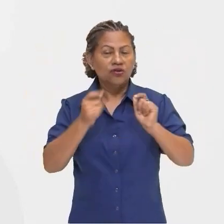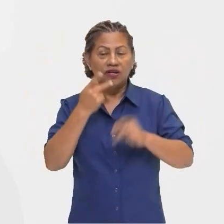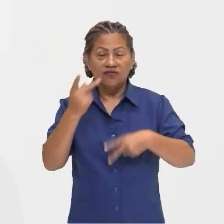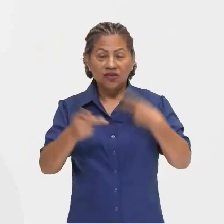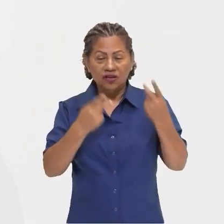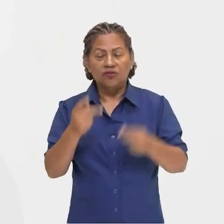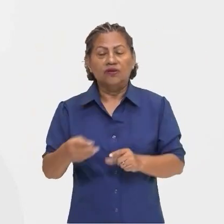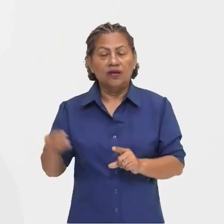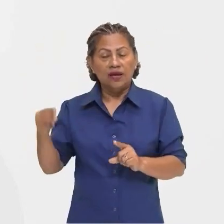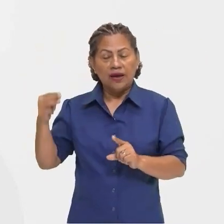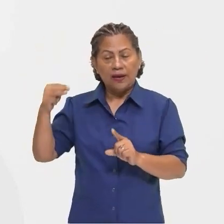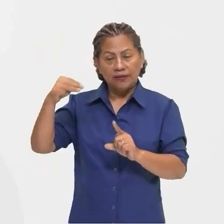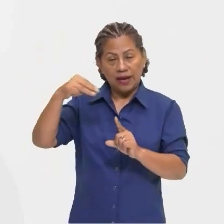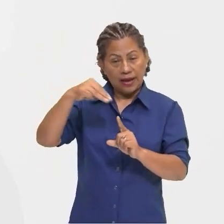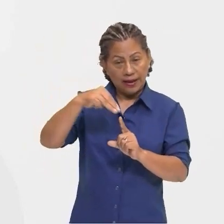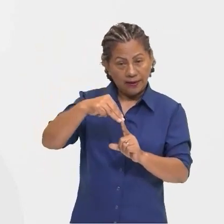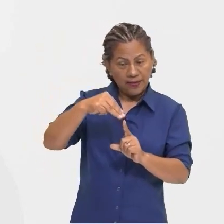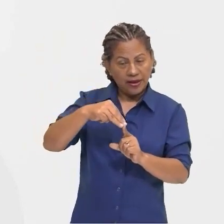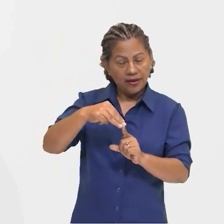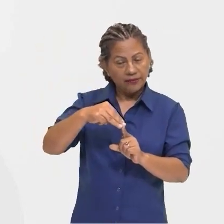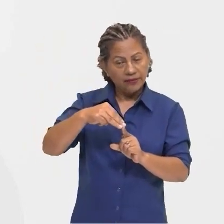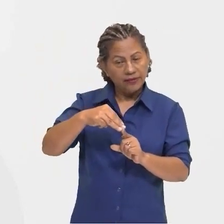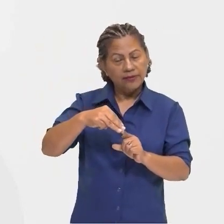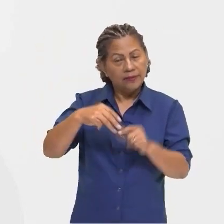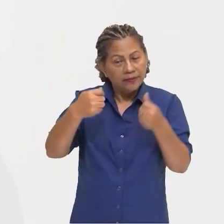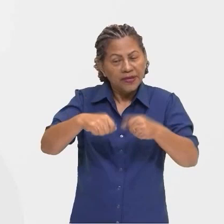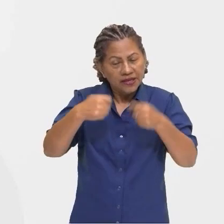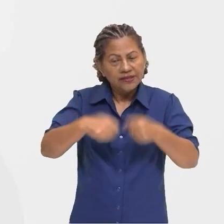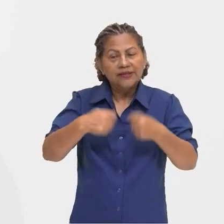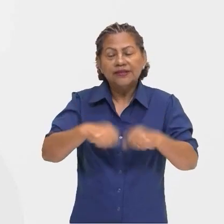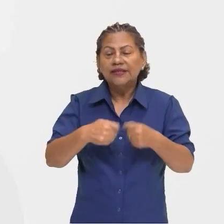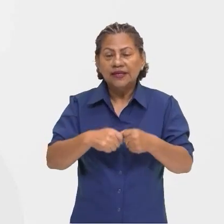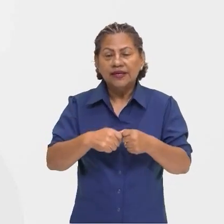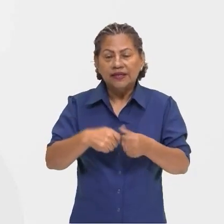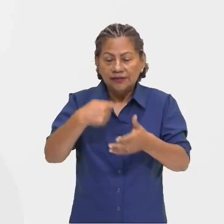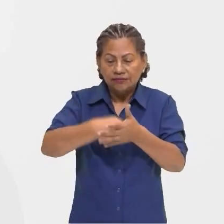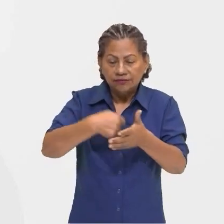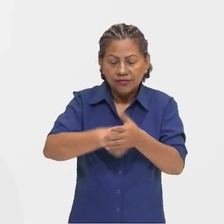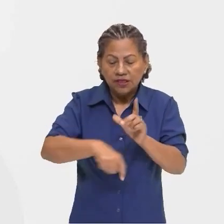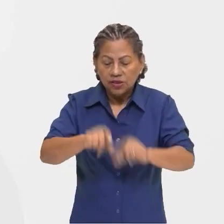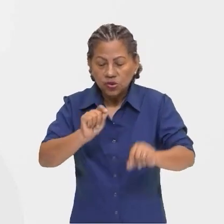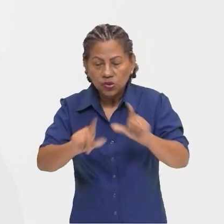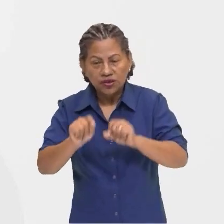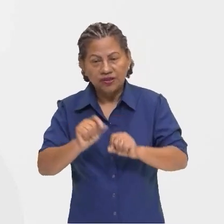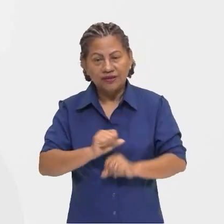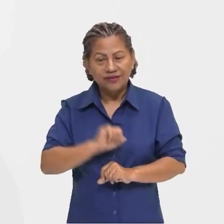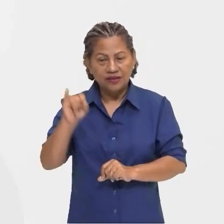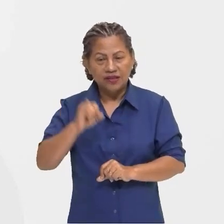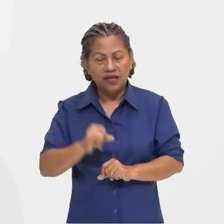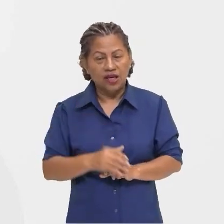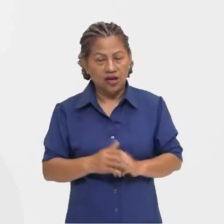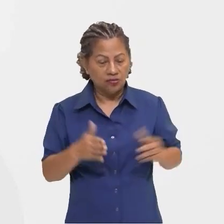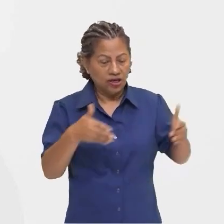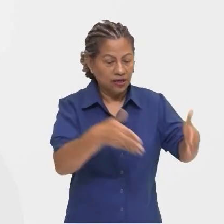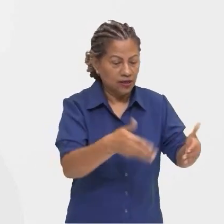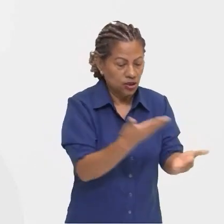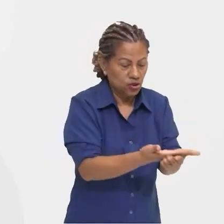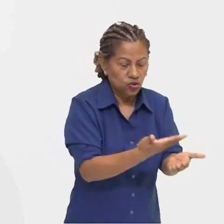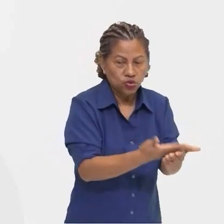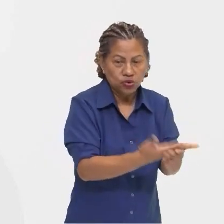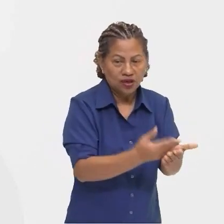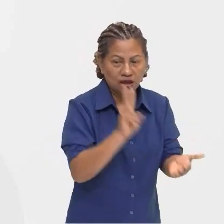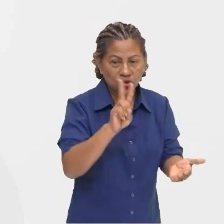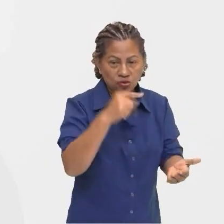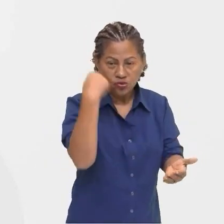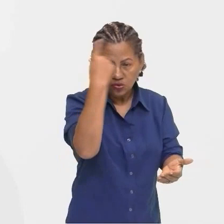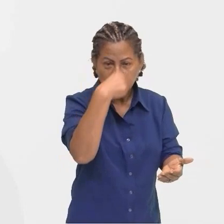metas desembocam, ou seja, exigem escolhas. Se eu escolho estudar por 2 horas, isso significa que